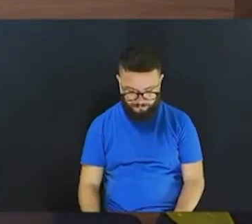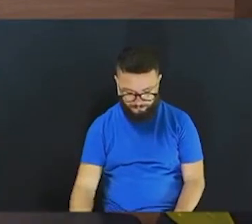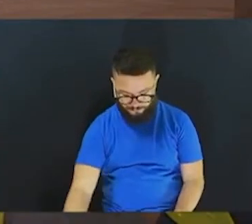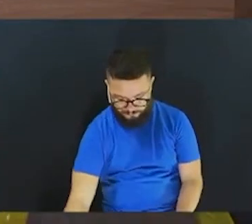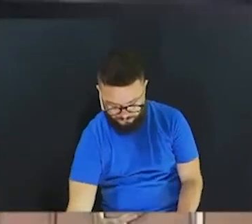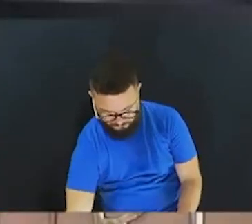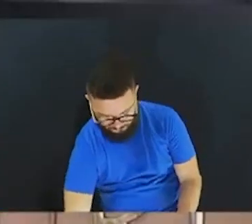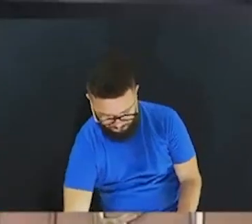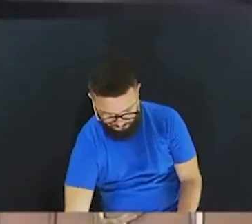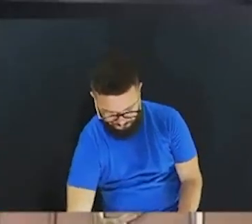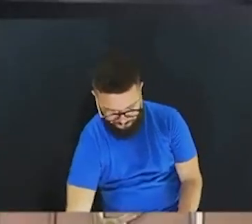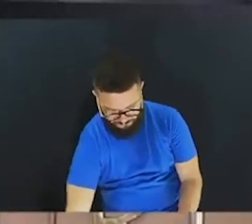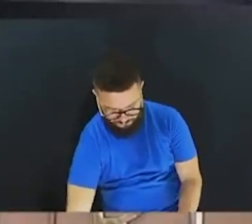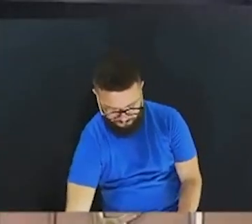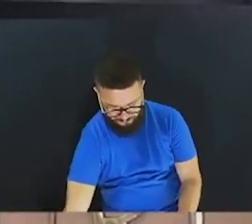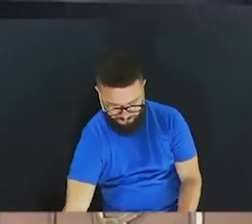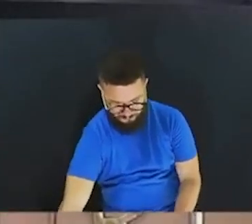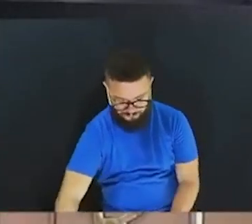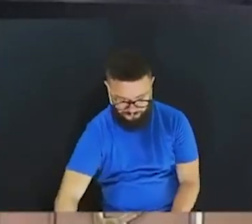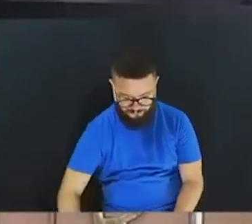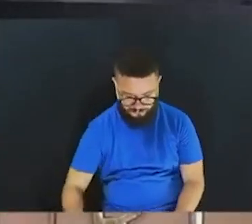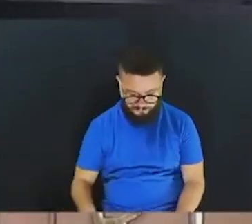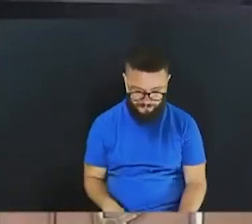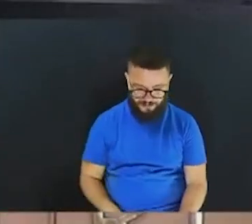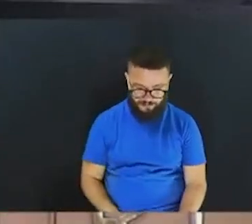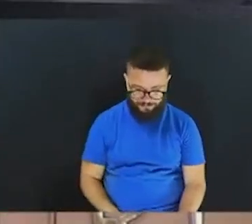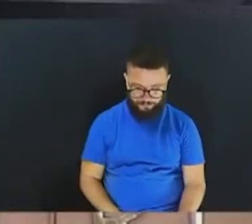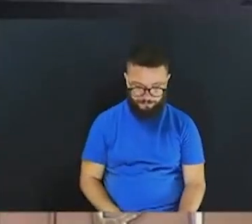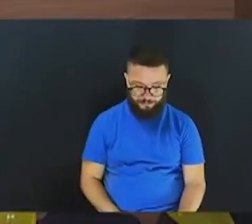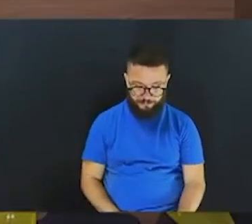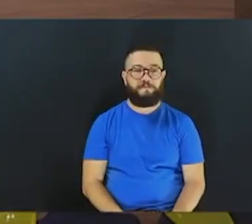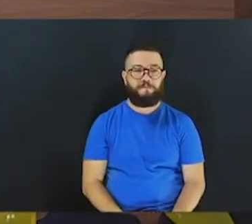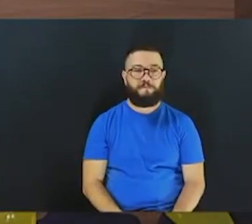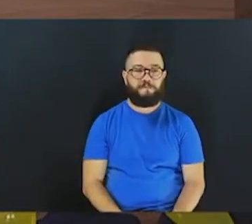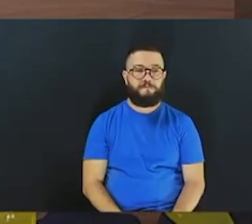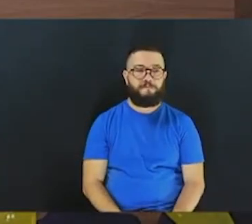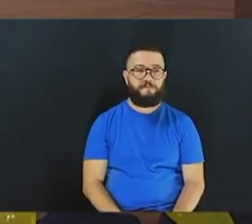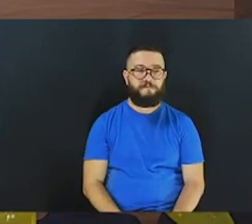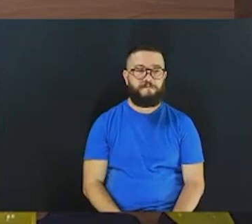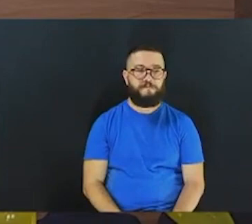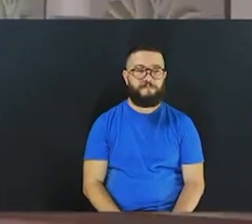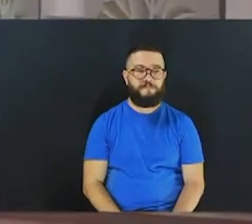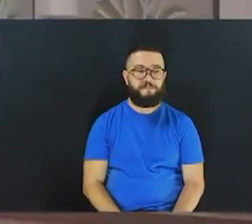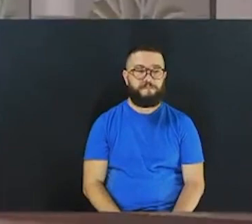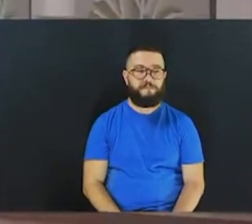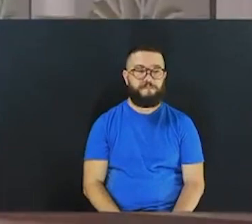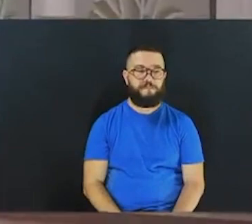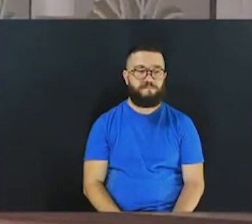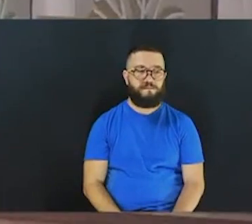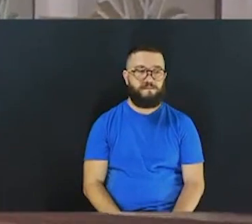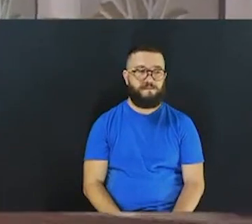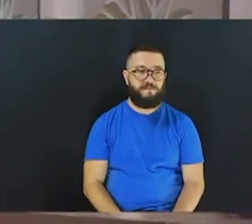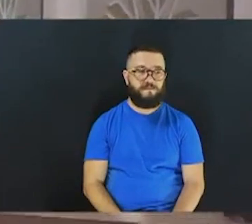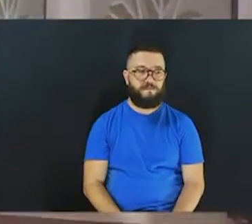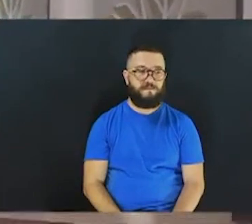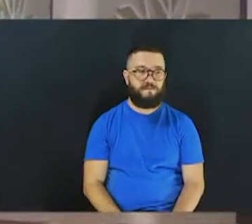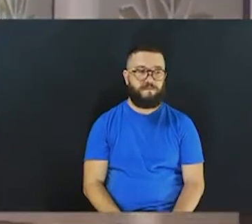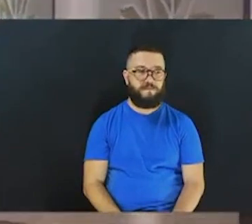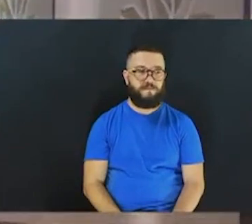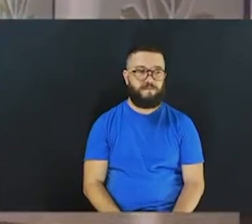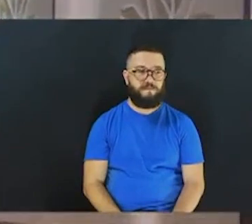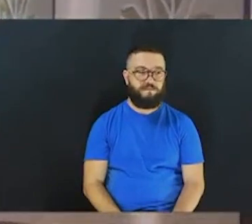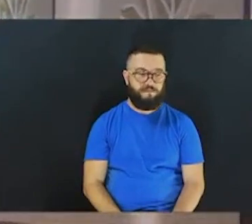Próximo, vereador inscrito do PMB, Ezequias Barros, com a palavra, 5 minutos. Bom dia, senhor presidente, demais vereadores da